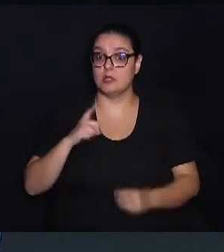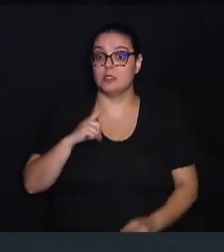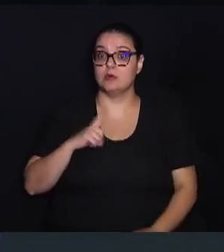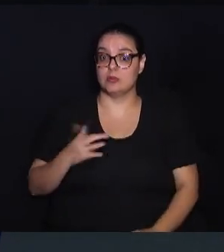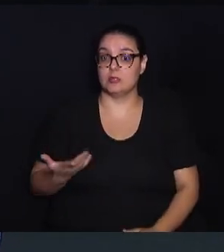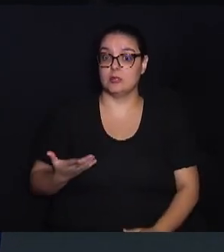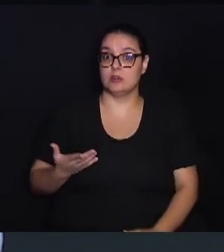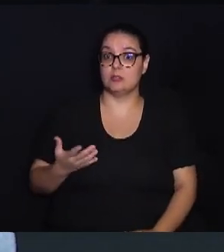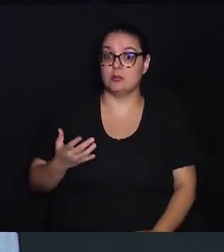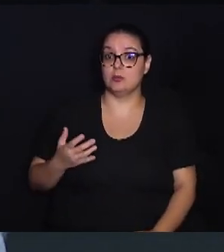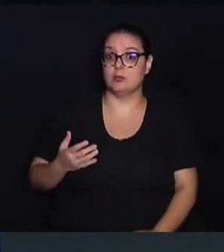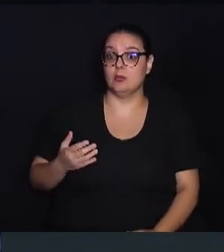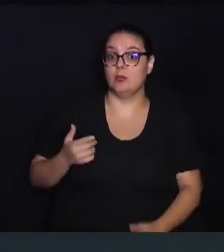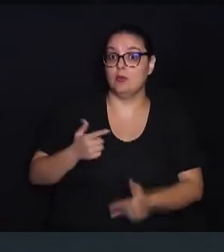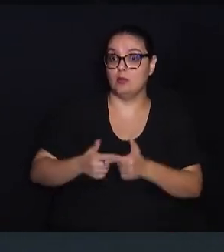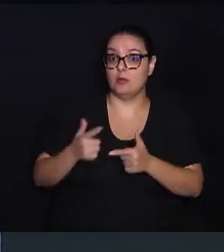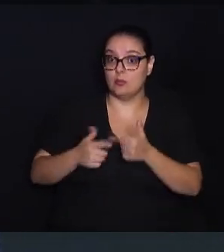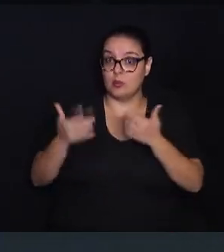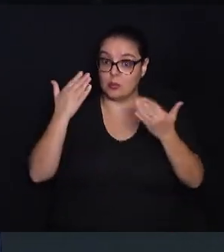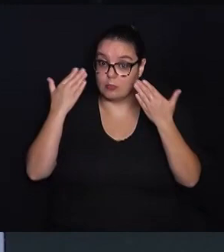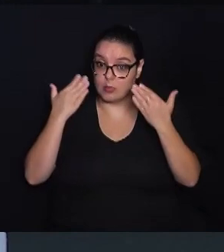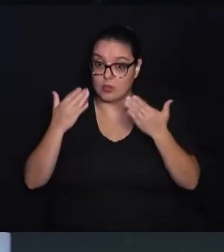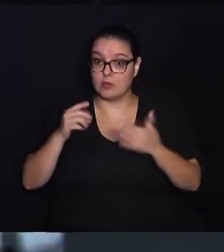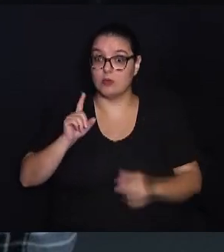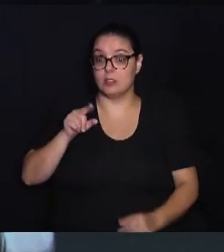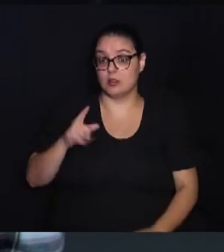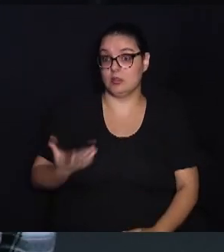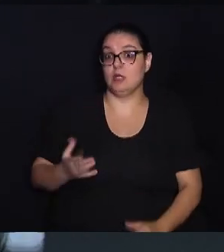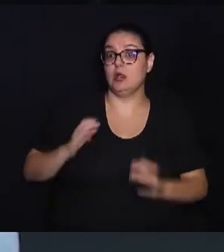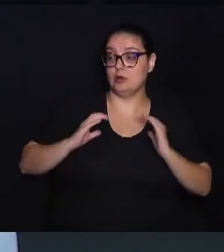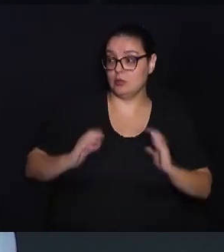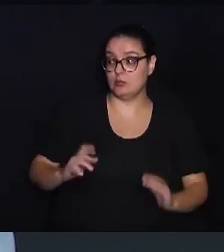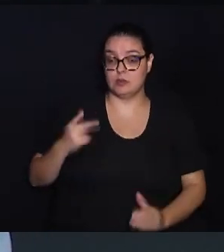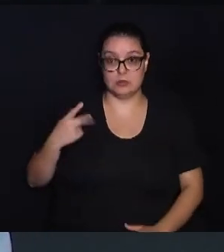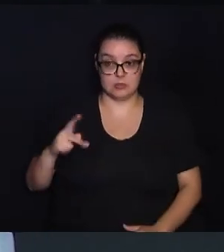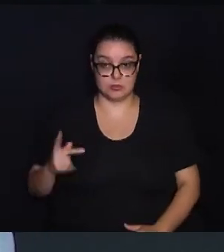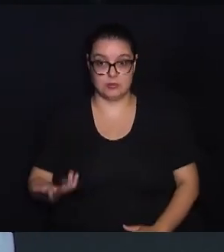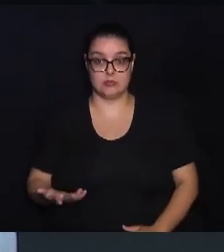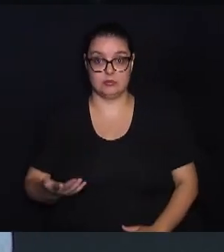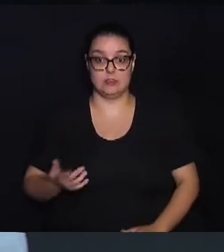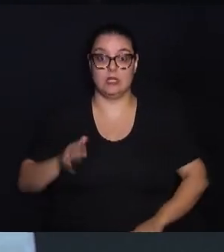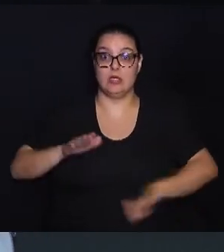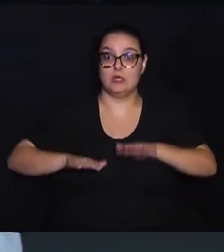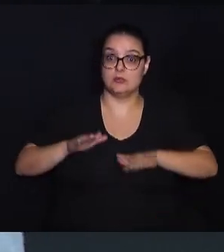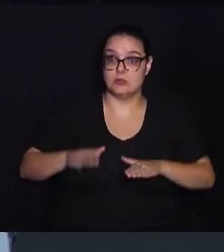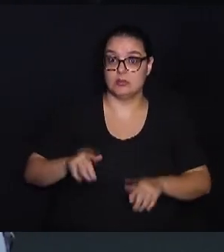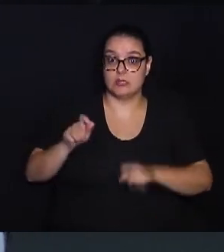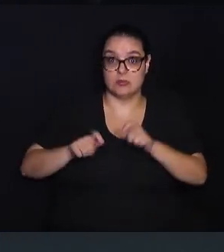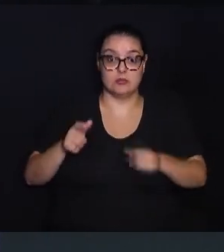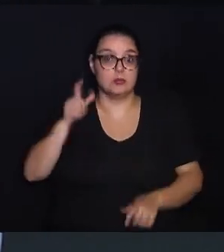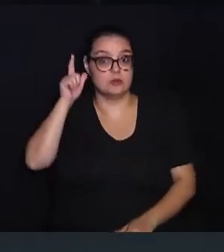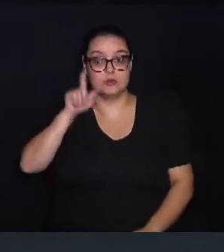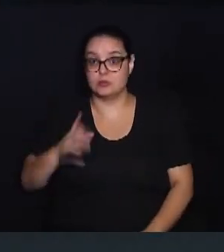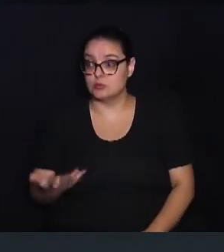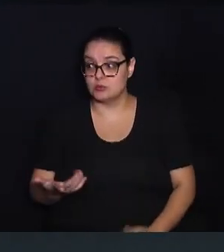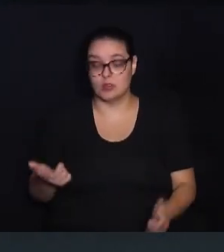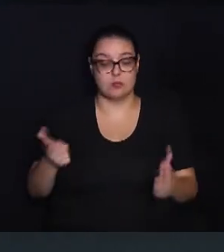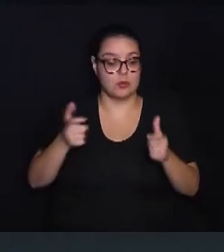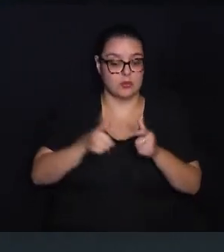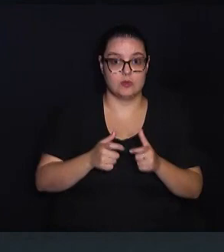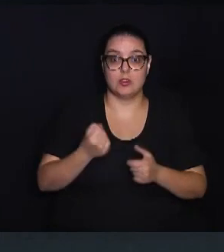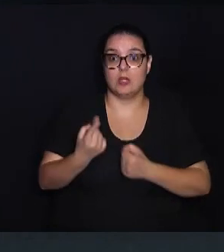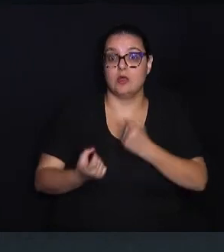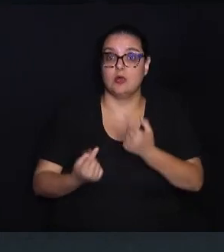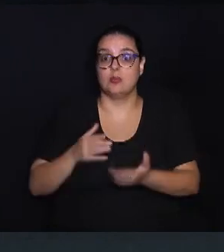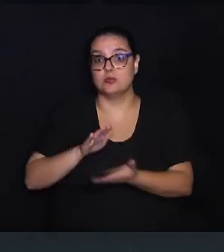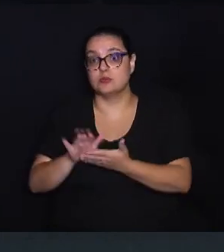percebe que existe um limitador psicológico ali, né, que é uma questão comportamental. Muitas vezes as pessoas não conseguem